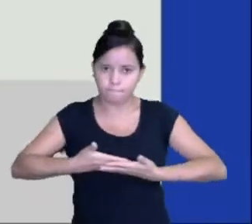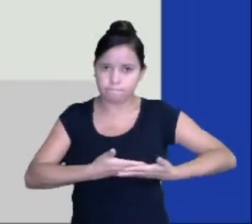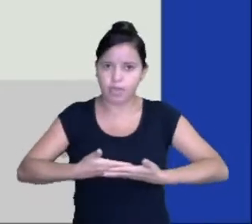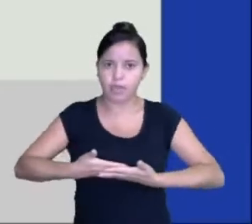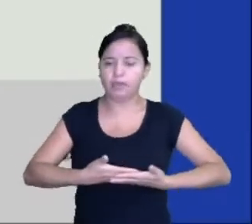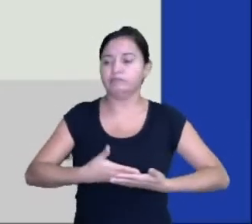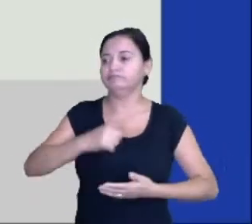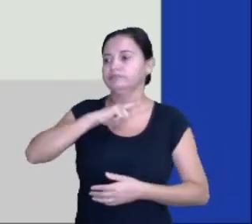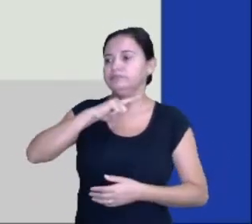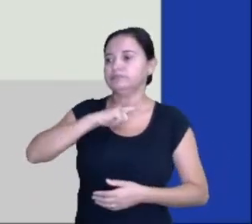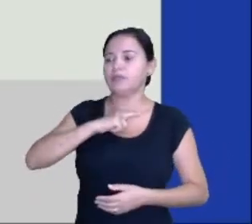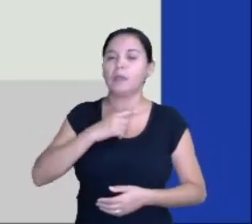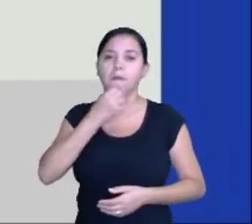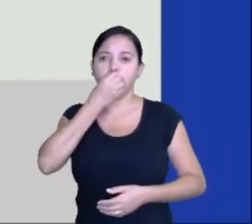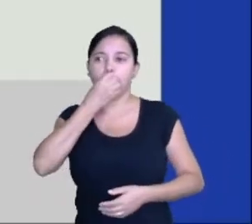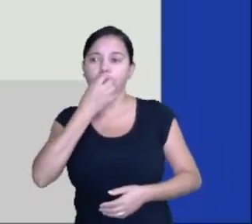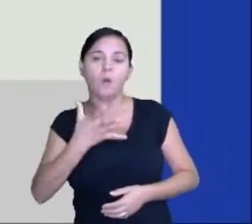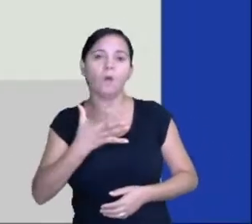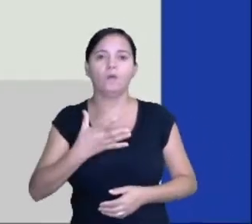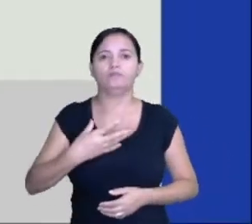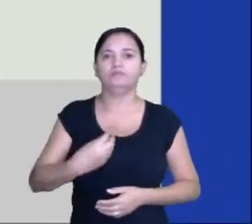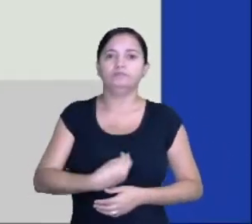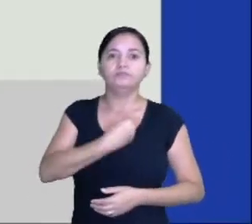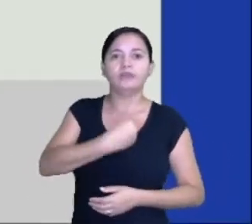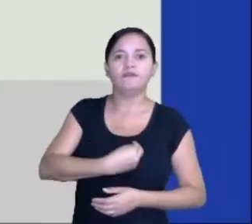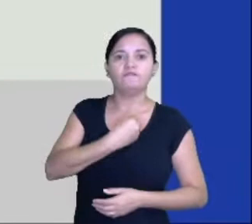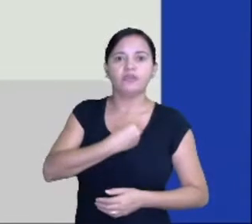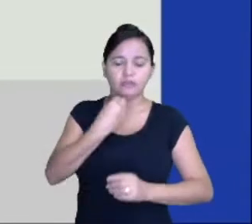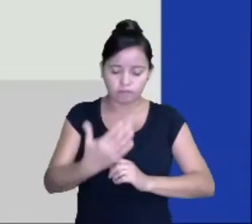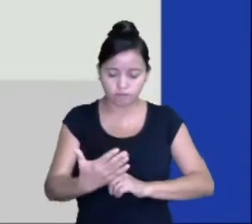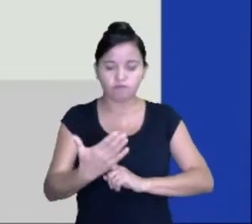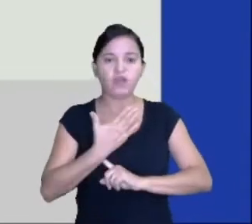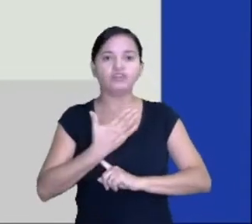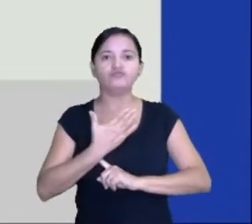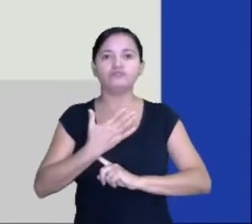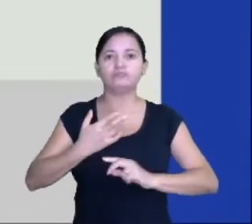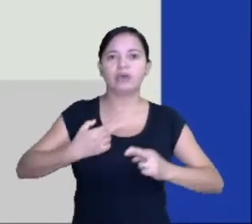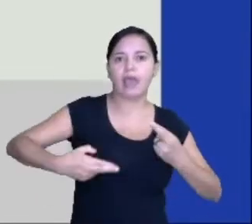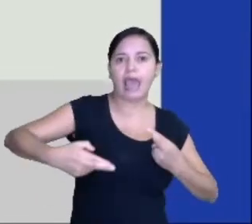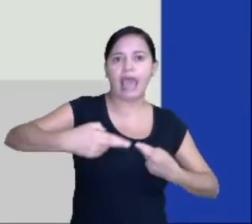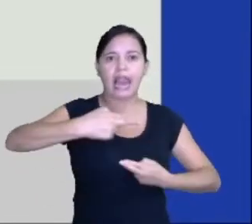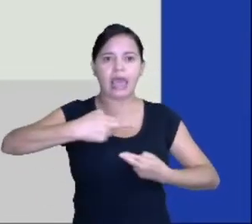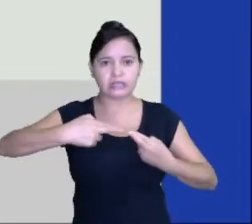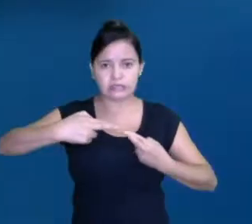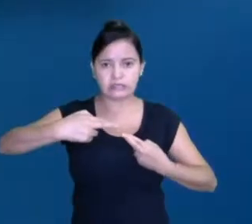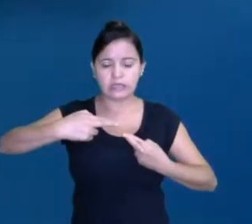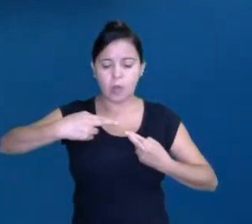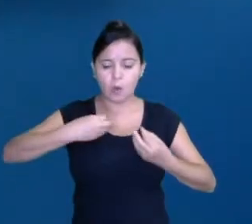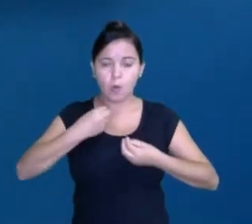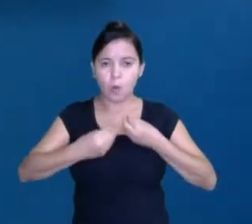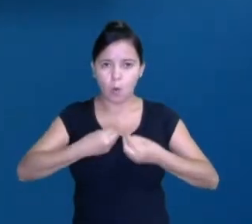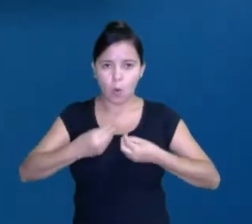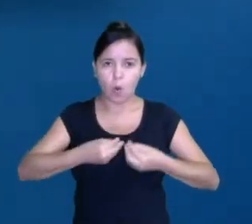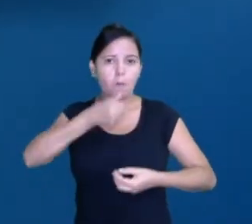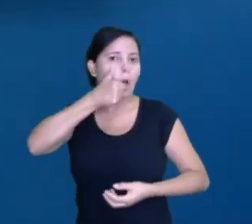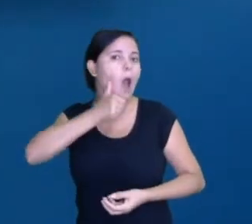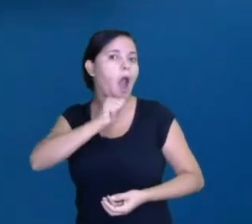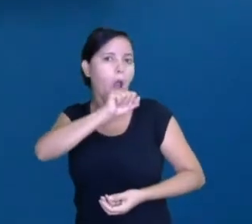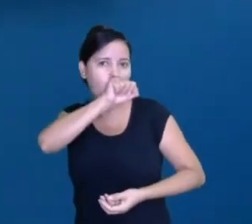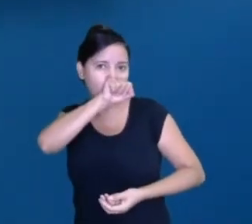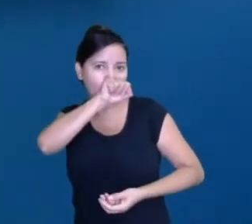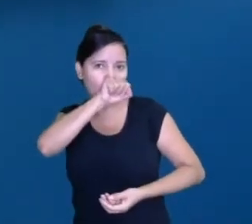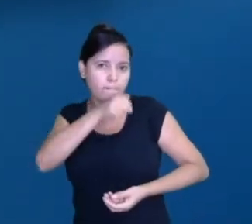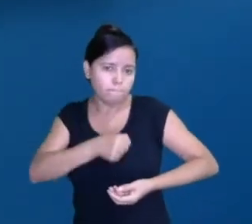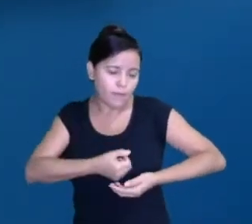Melhores momentos da vida. Por que ele fala esse termo aí? Por quê? Porque ele vai ajudar nessa relação materno-fetal. A mãe, quando está com o bebezinho, ela está liberando uma